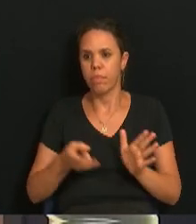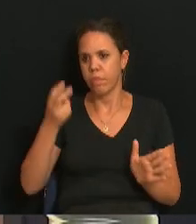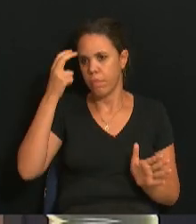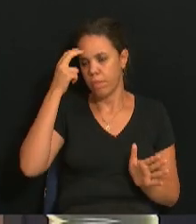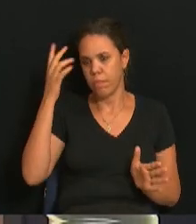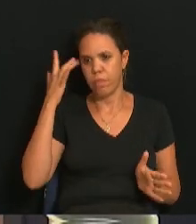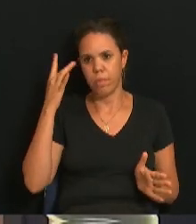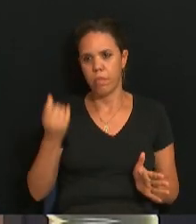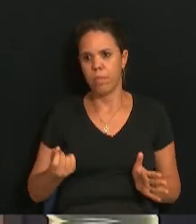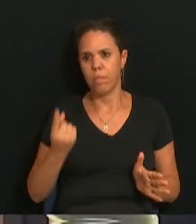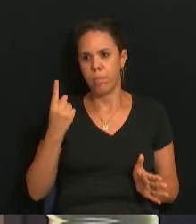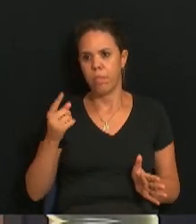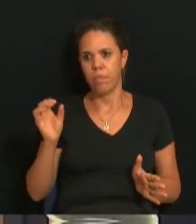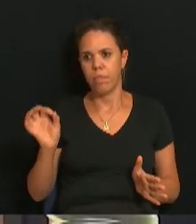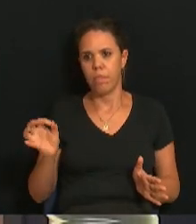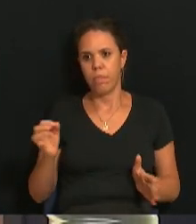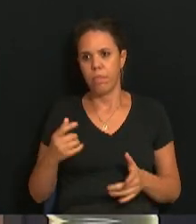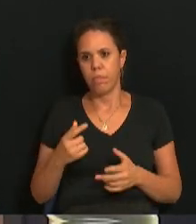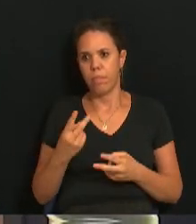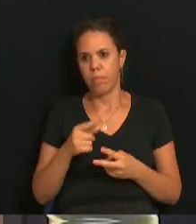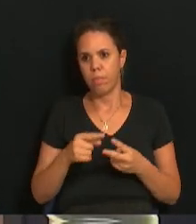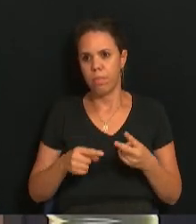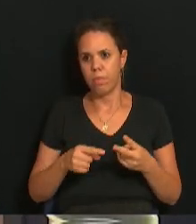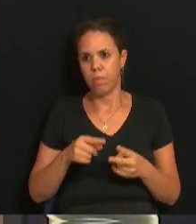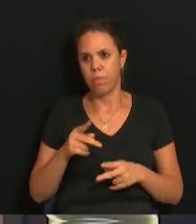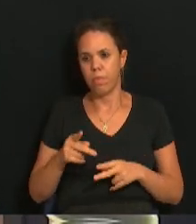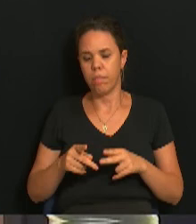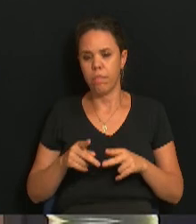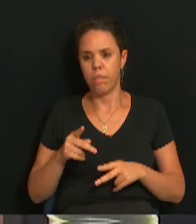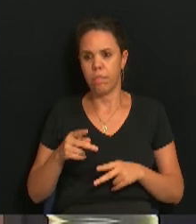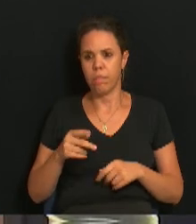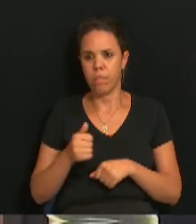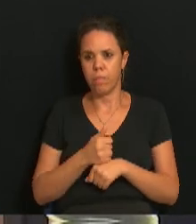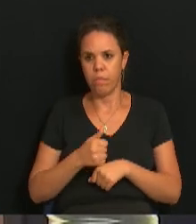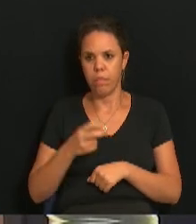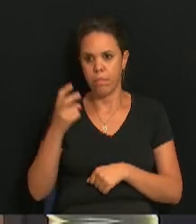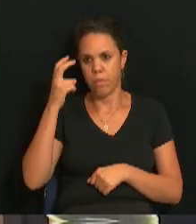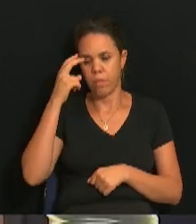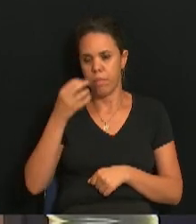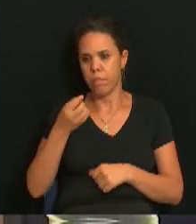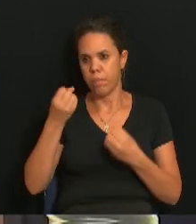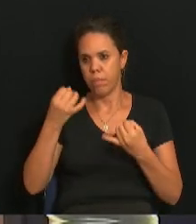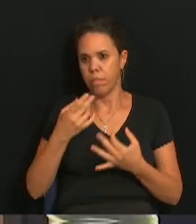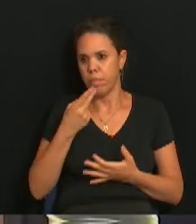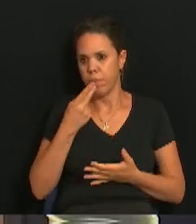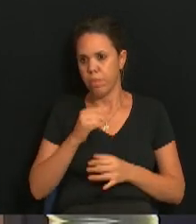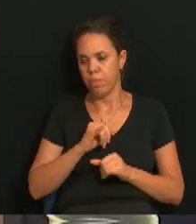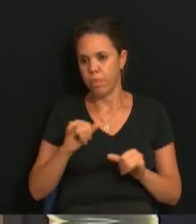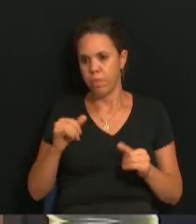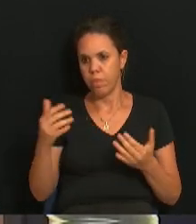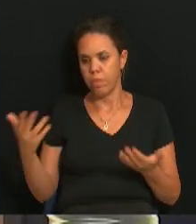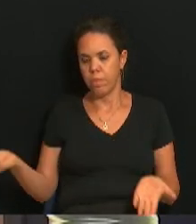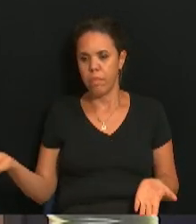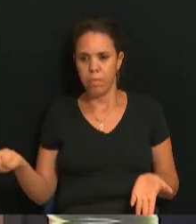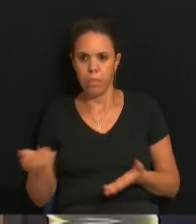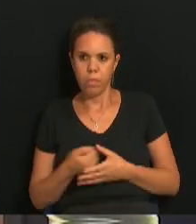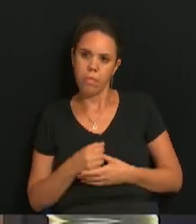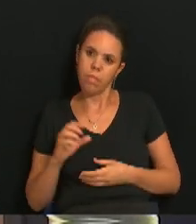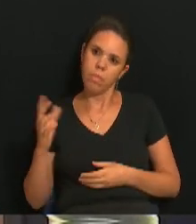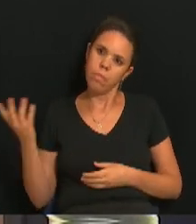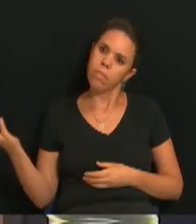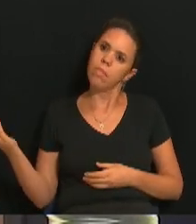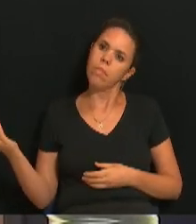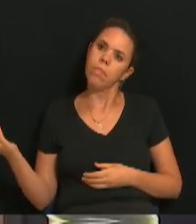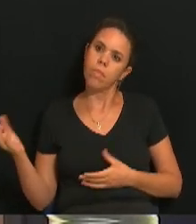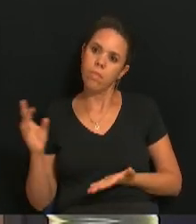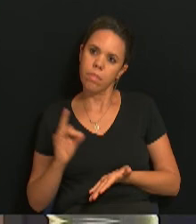que, com certeza, esses 2 servidores públicos têm mais elementos para poder, inclusive, informar para a gente o que está acontecendo de